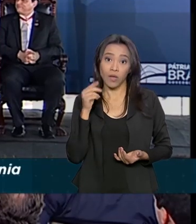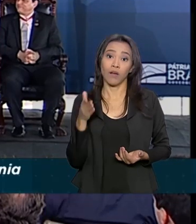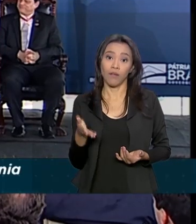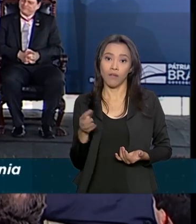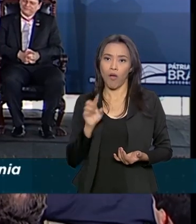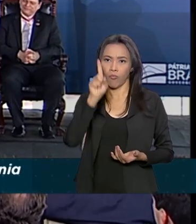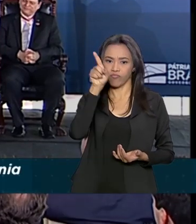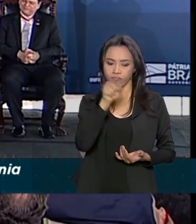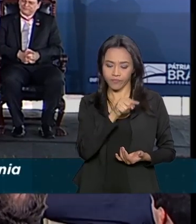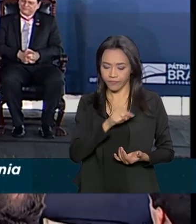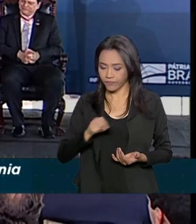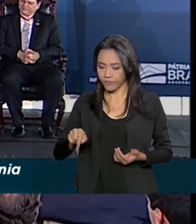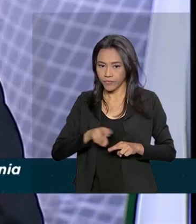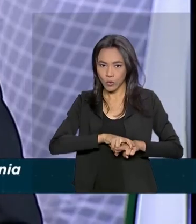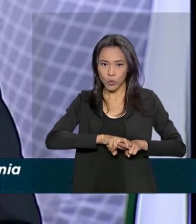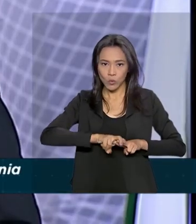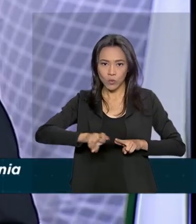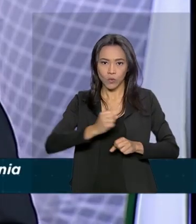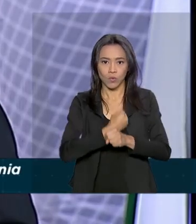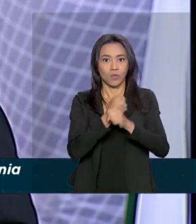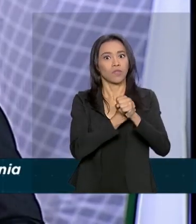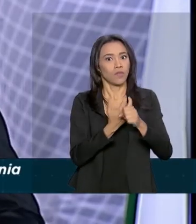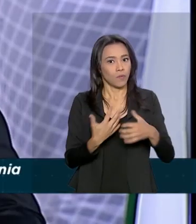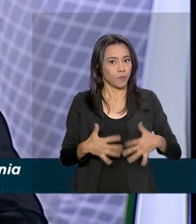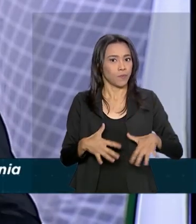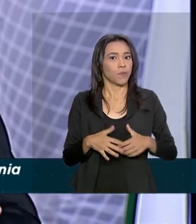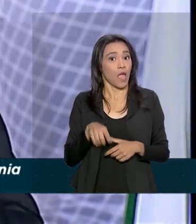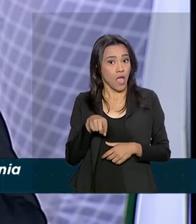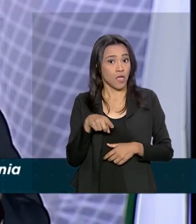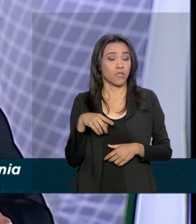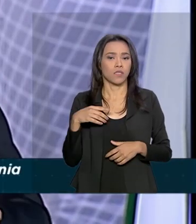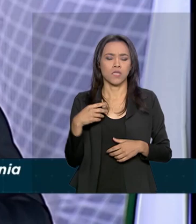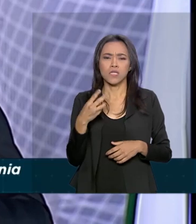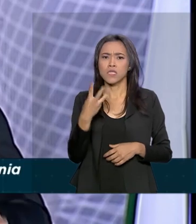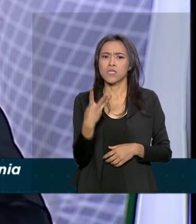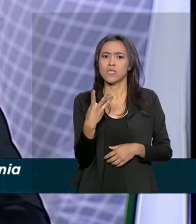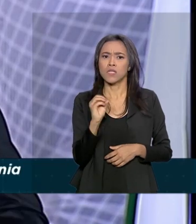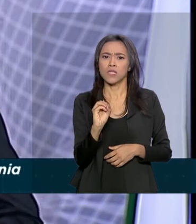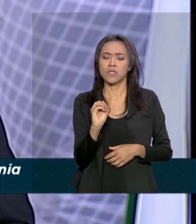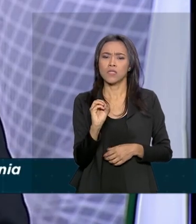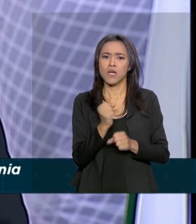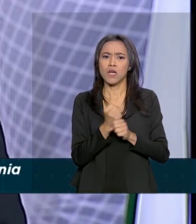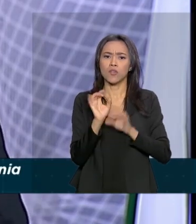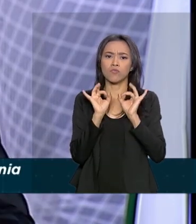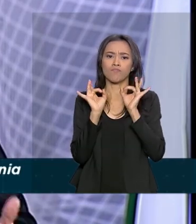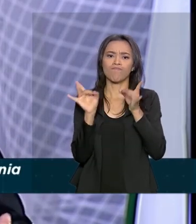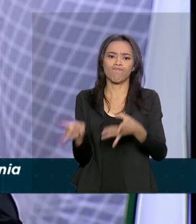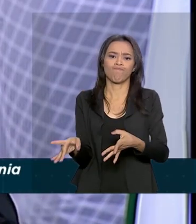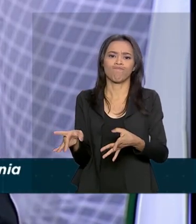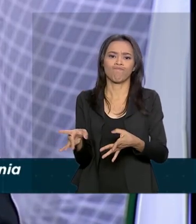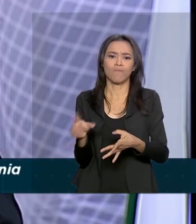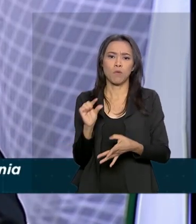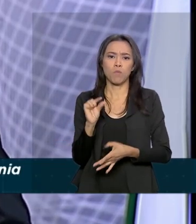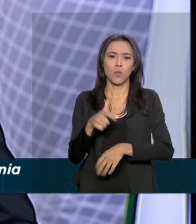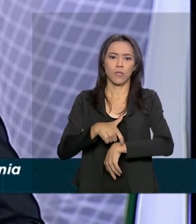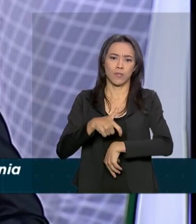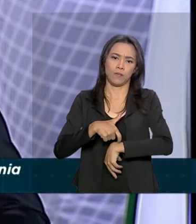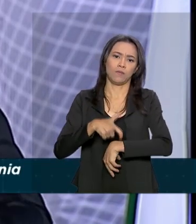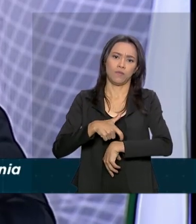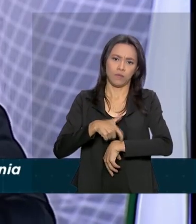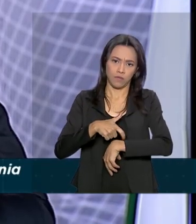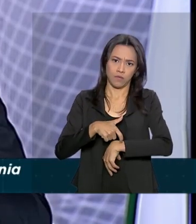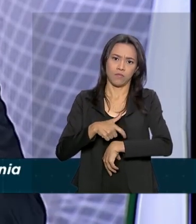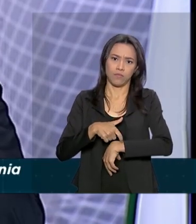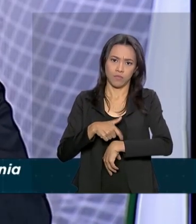essa grande malha ferroviária. Uma obra que estava há 30 anos parada, em pouco tempo,